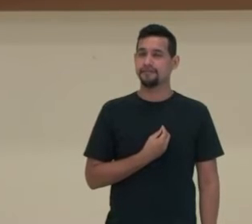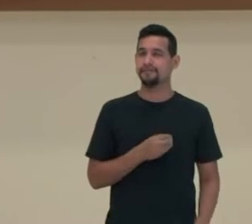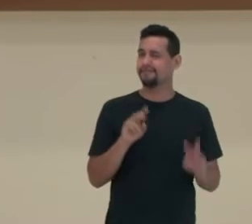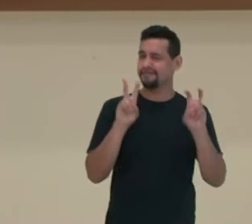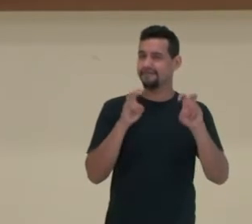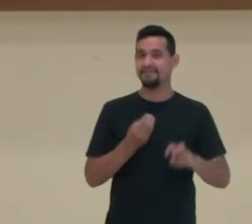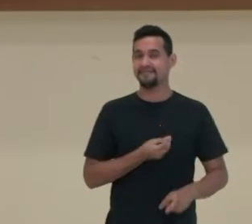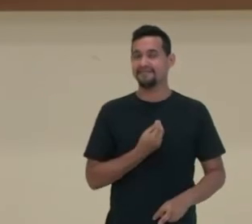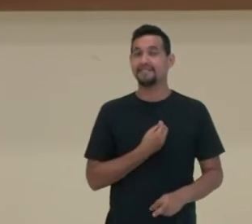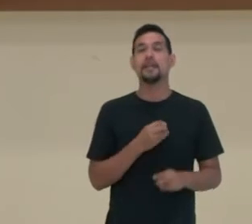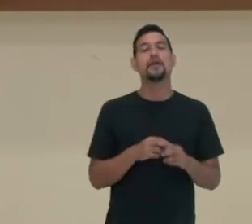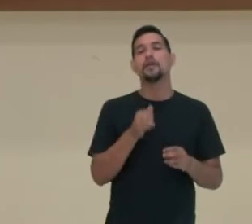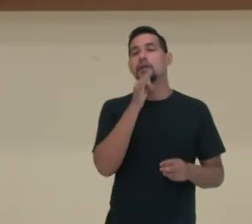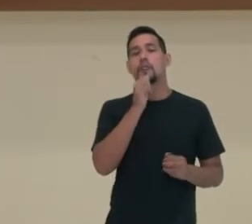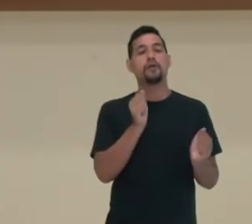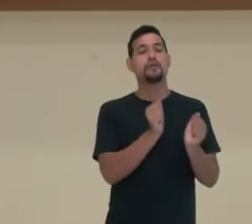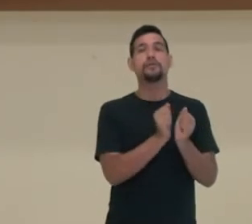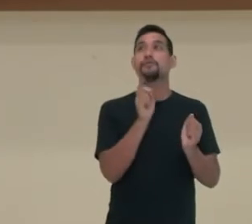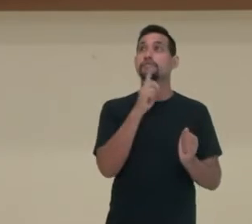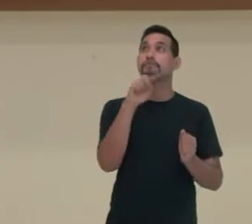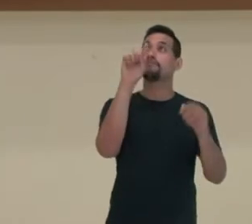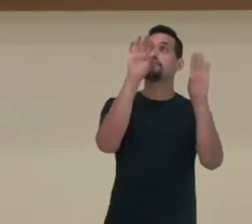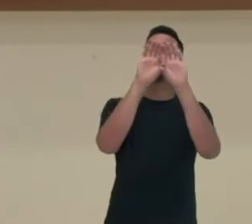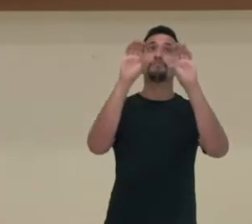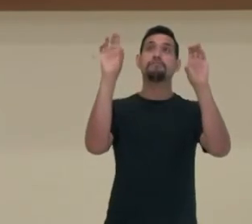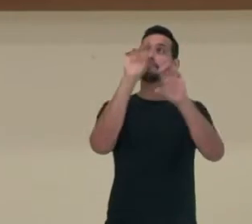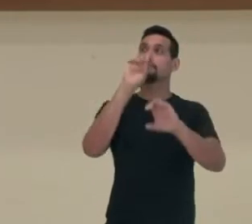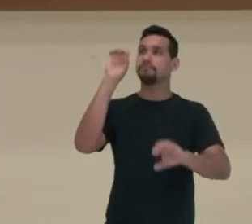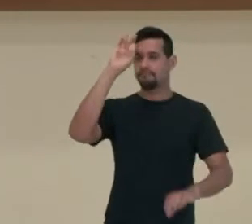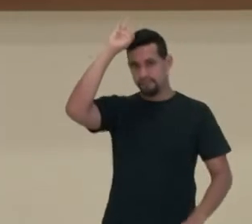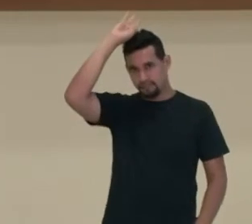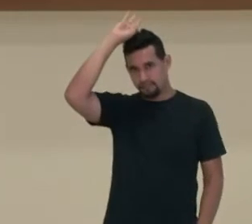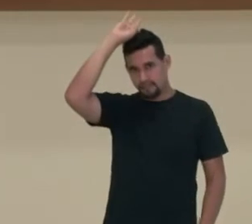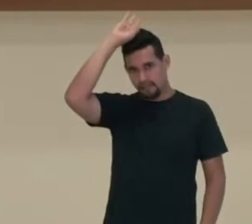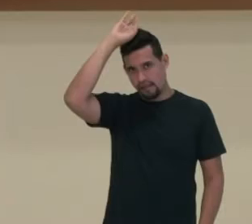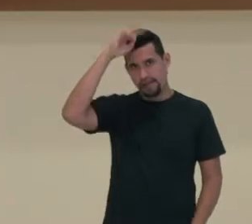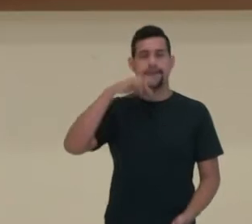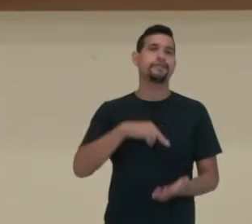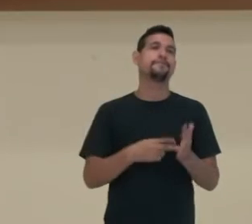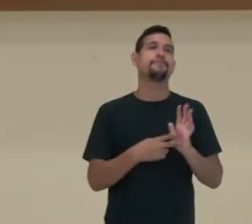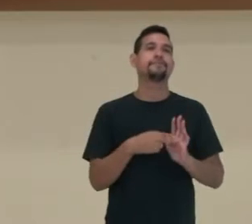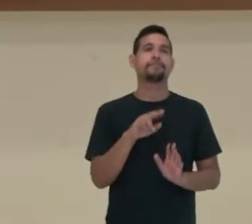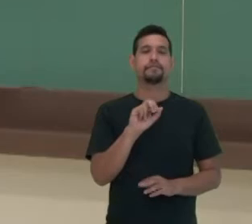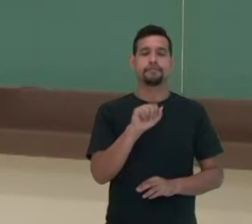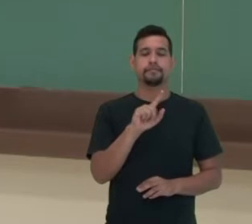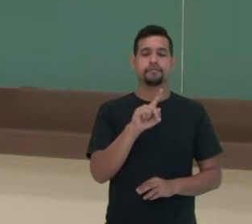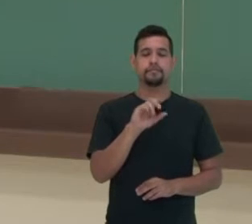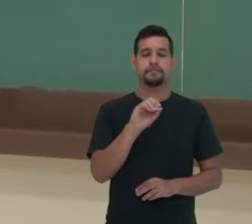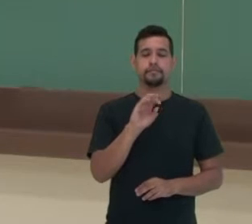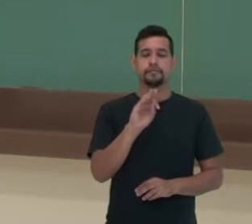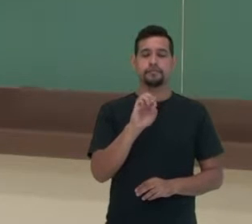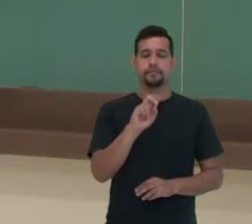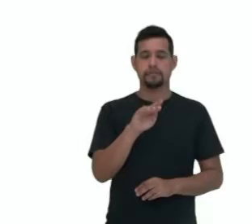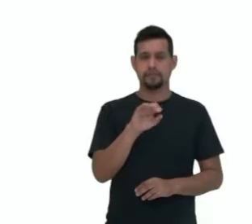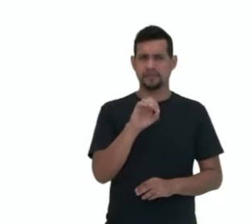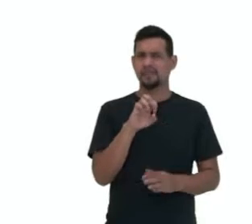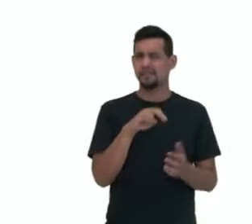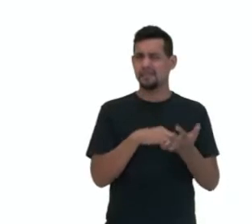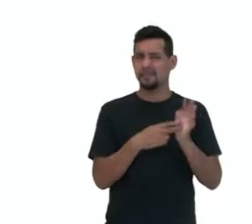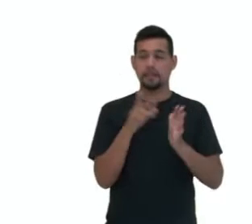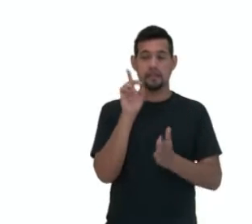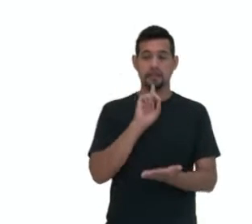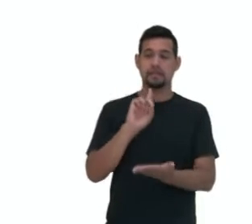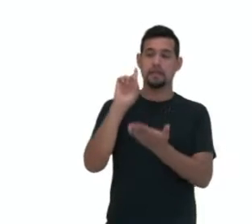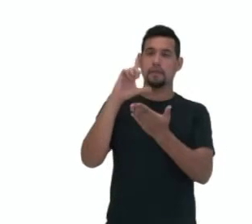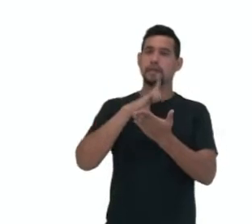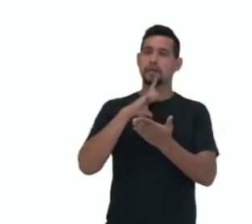junto na morada dos deuses romanos. Essa é a apoteose. Então o imperador não se tornava um deus, mas teria sua